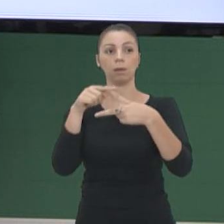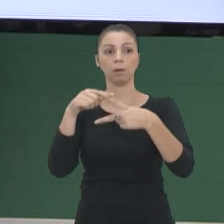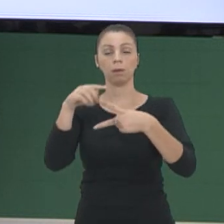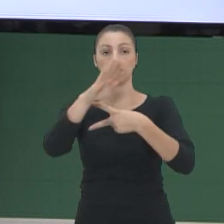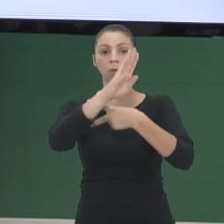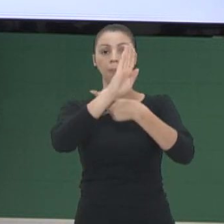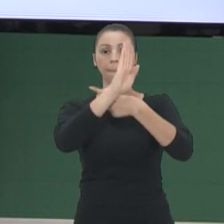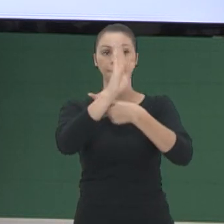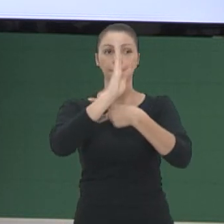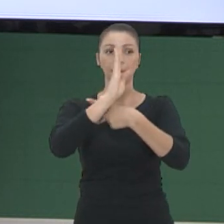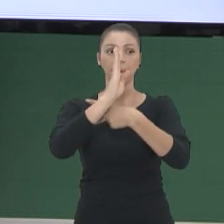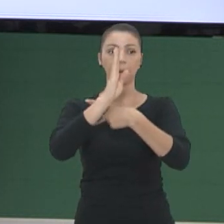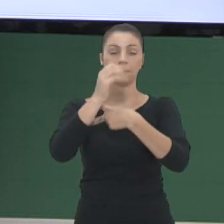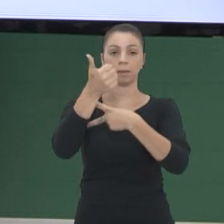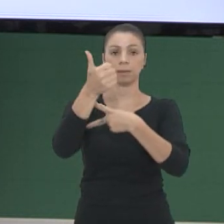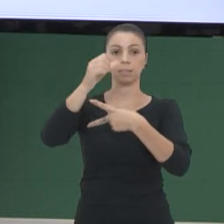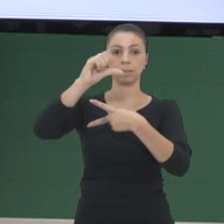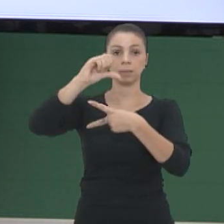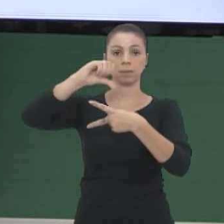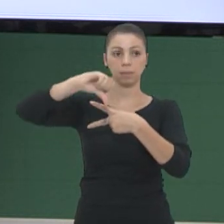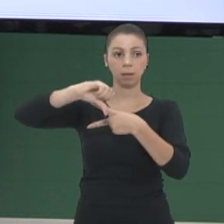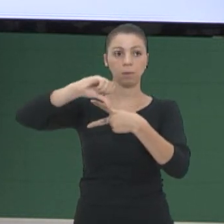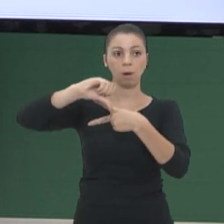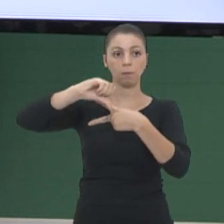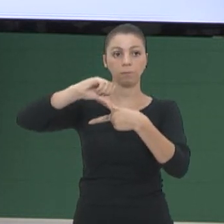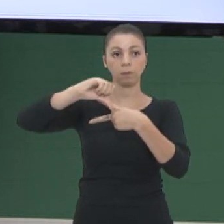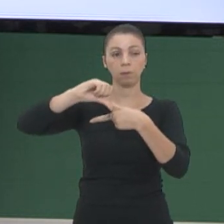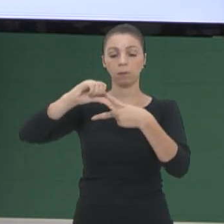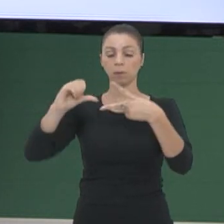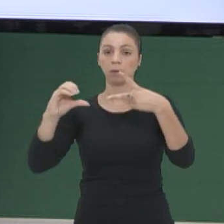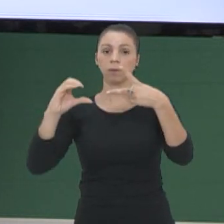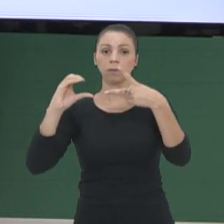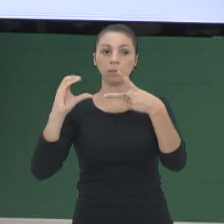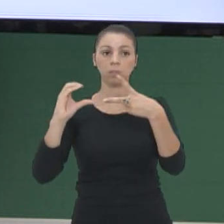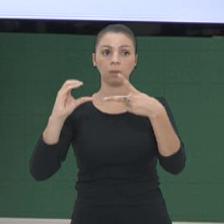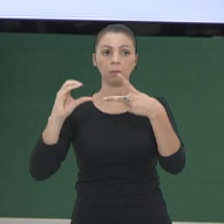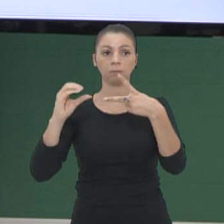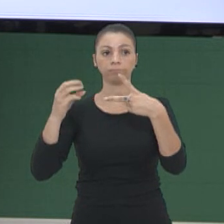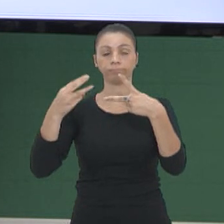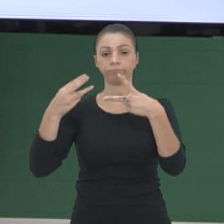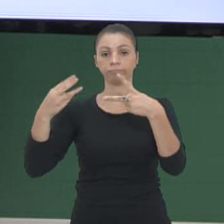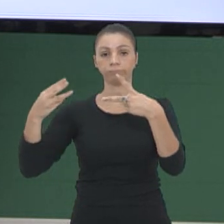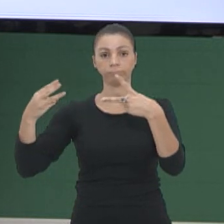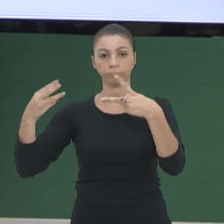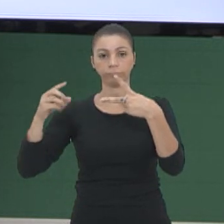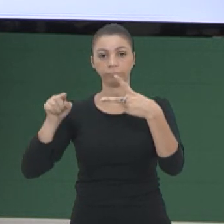19,4 graus, o ângulo C, 33,7 graus e o ângulo A,